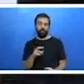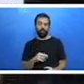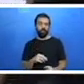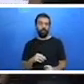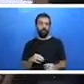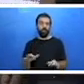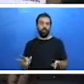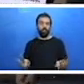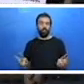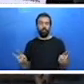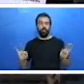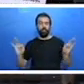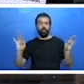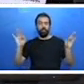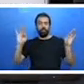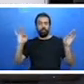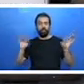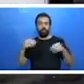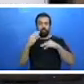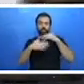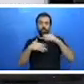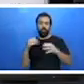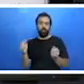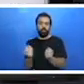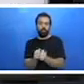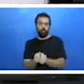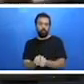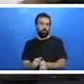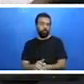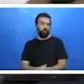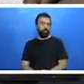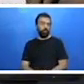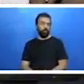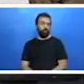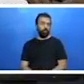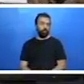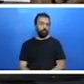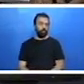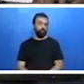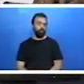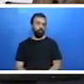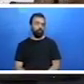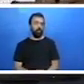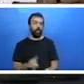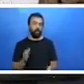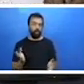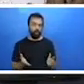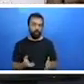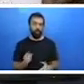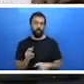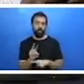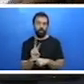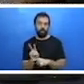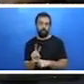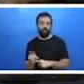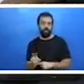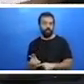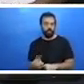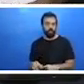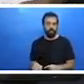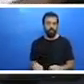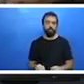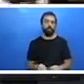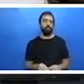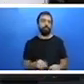e sobreviveram, graças a Deus. Agora, nós vamos assistir ao vídeo. Esse